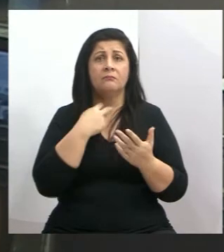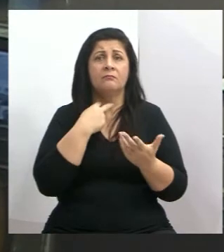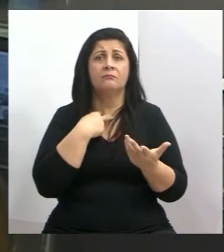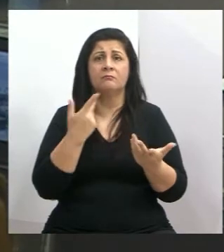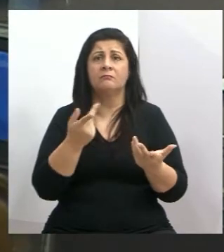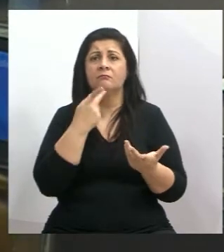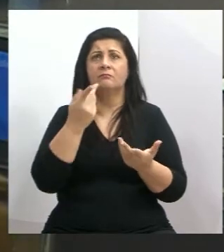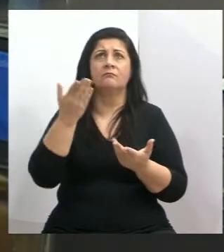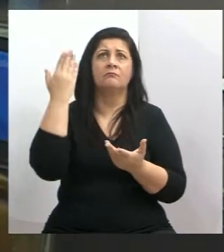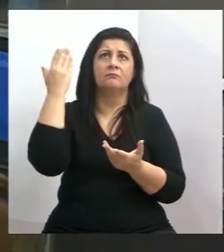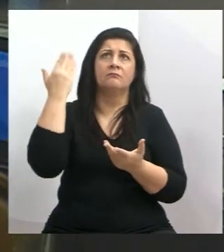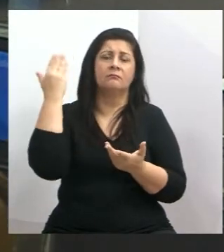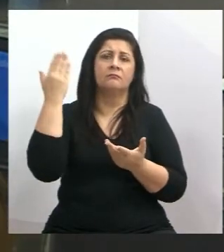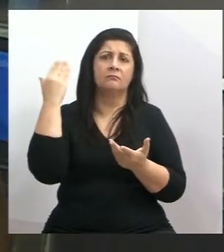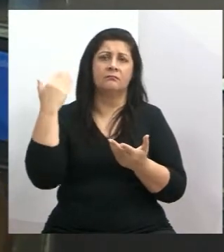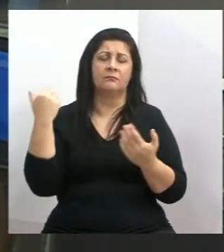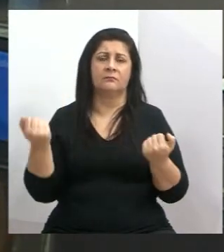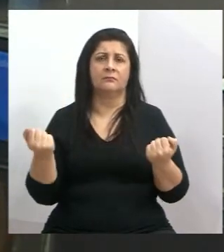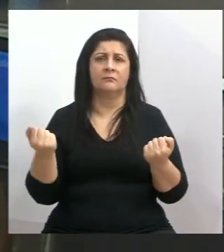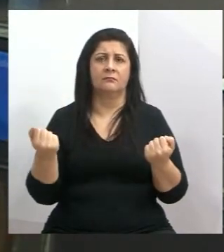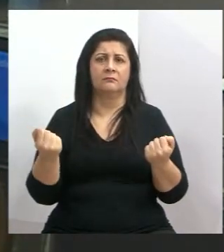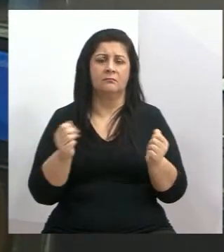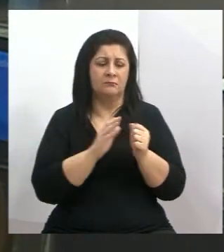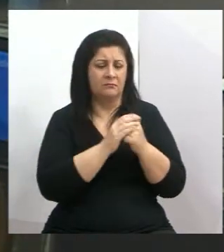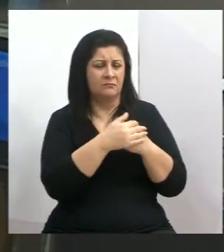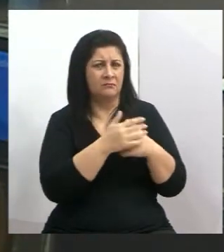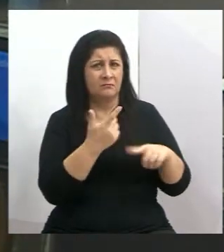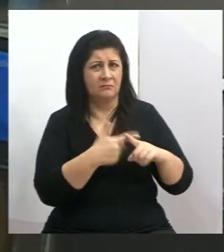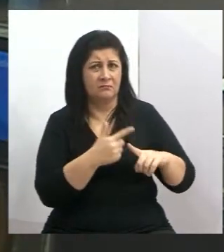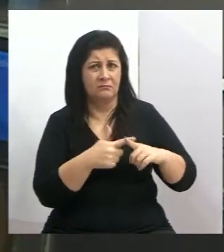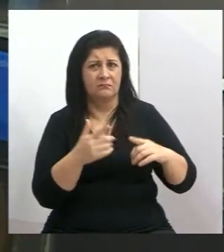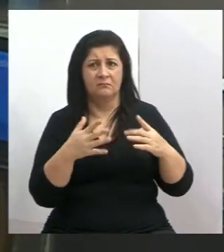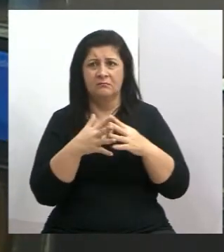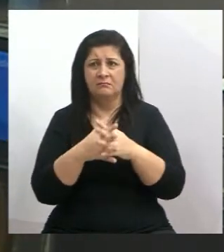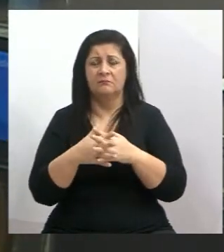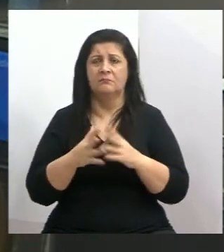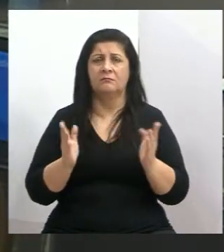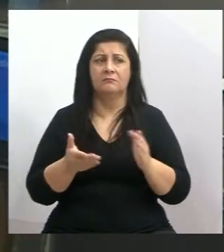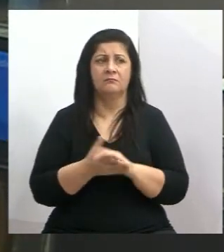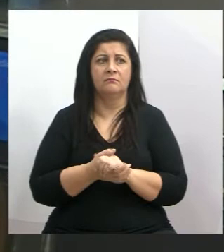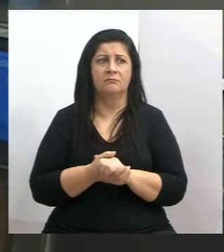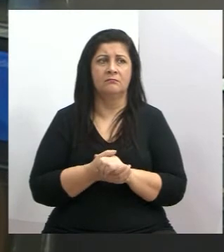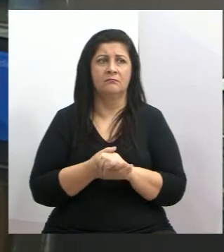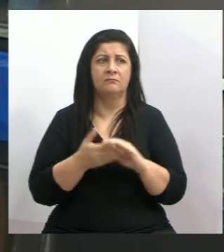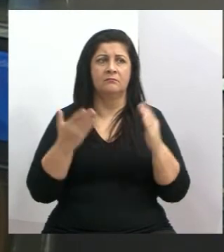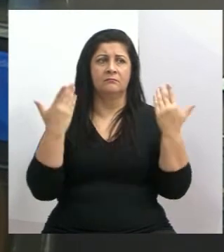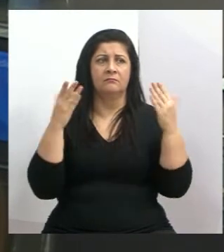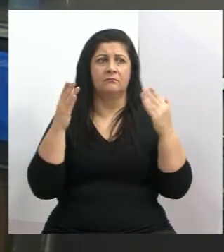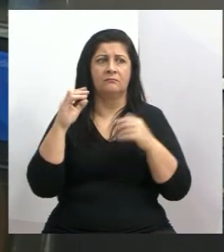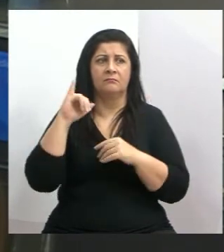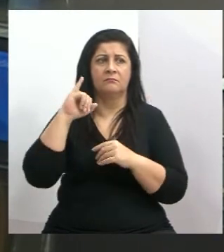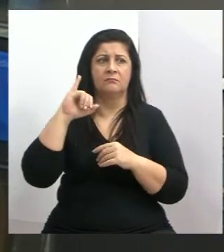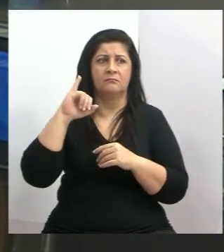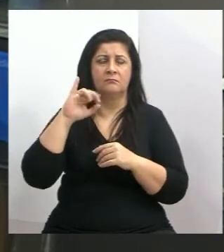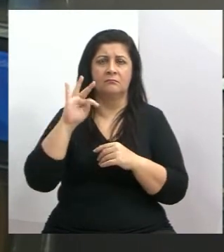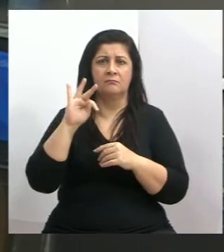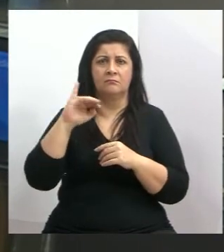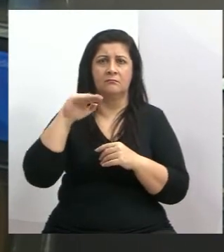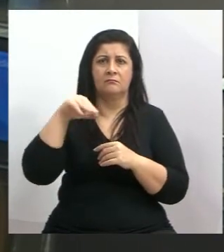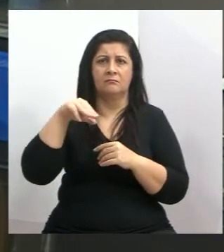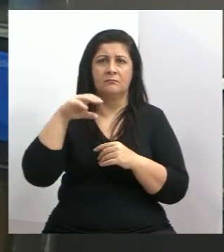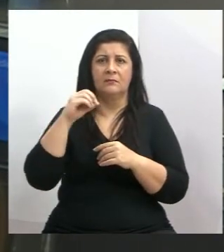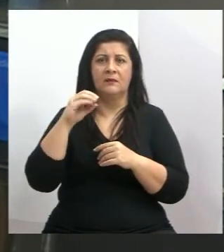ao passar o passado para a gente esconder as dificuldades de hoje então parabéns Vereador Rogério Timóteo eu sou